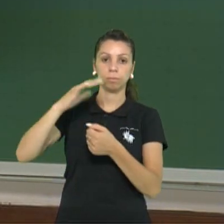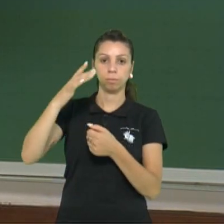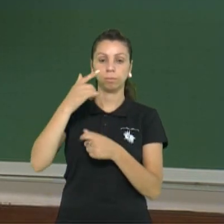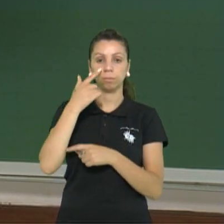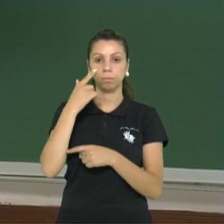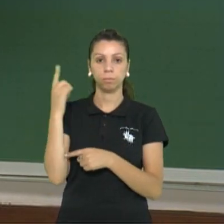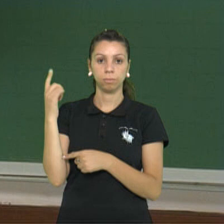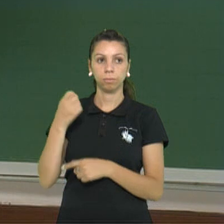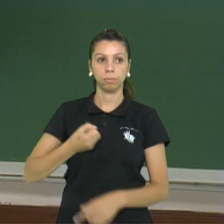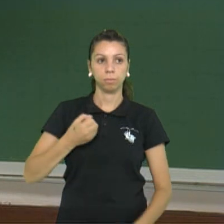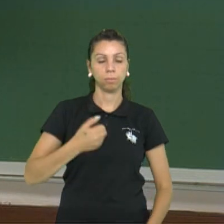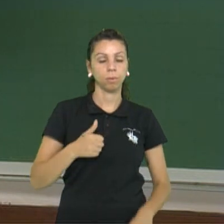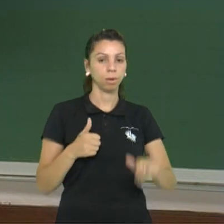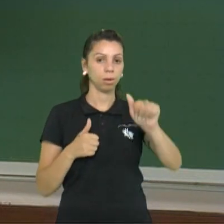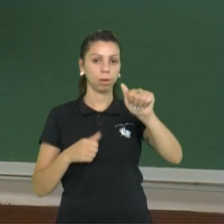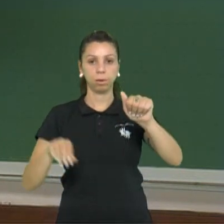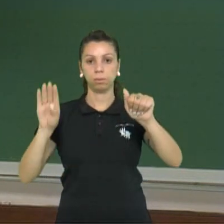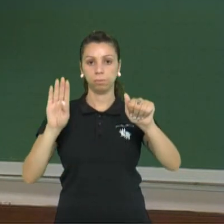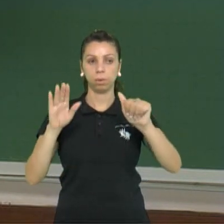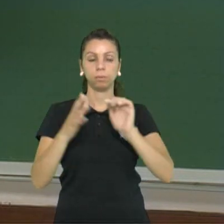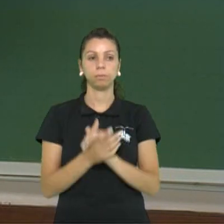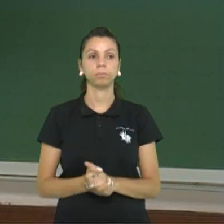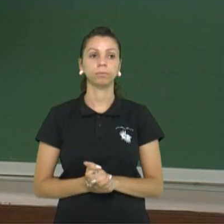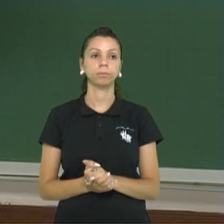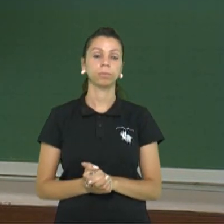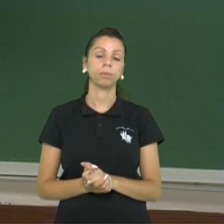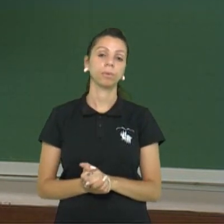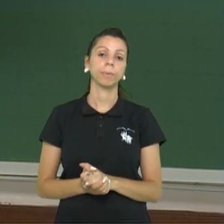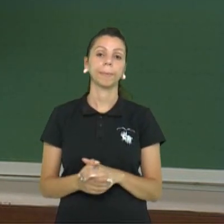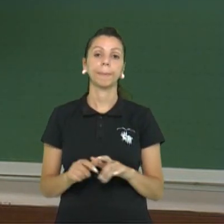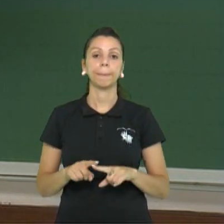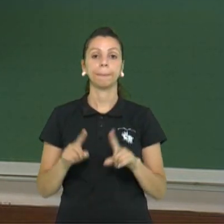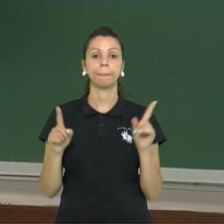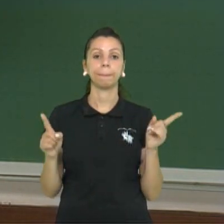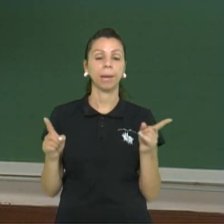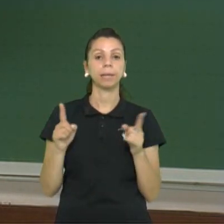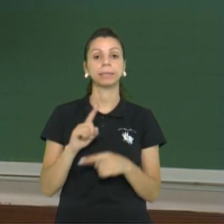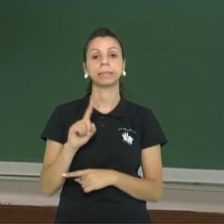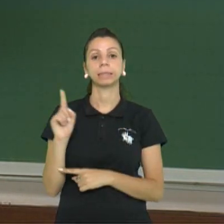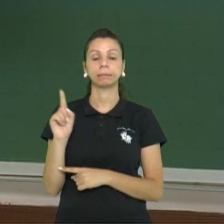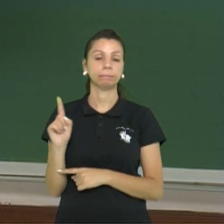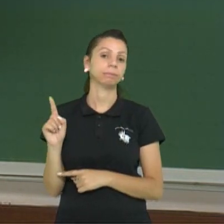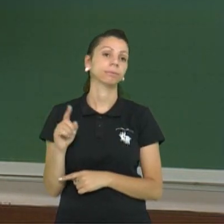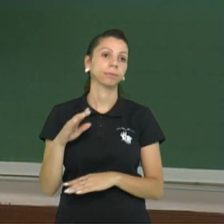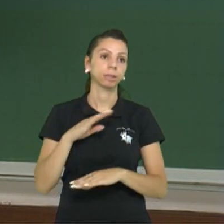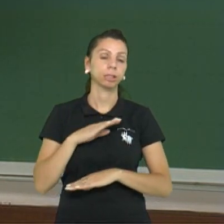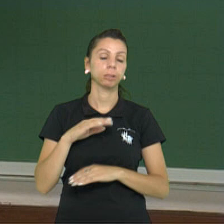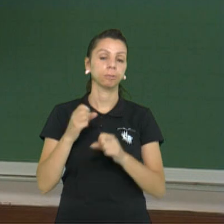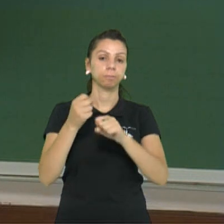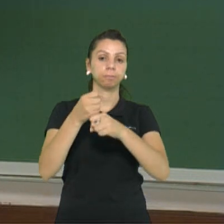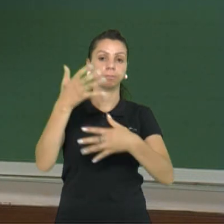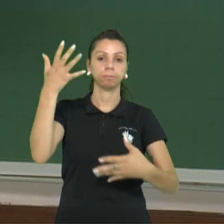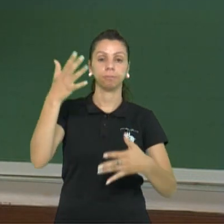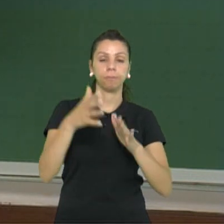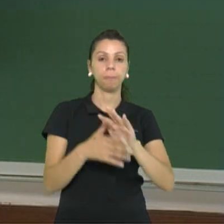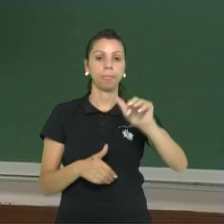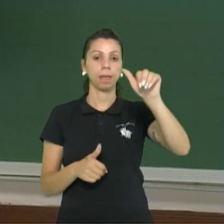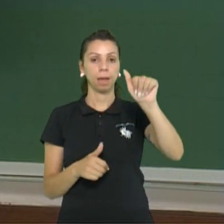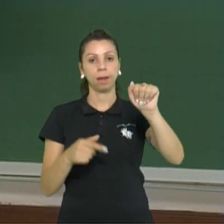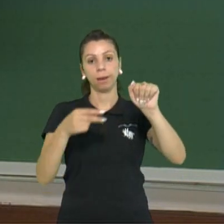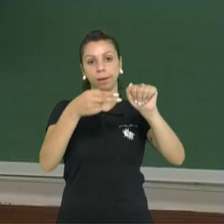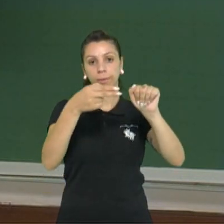determinar os valores de A e de B. Mas nesse caso aqui, a gente está falando de fatorar quando o meu A é igual a